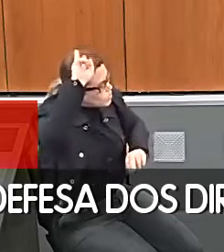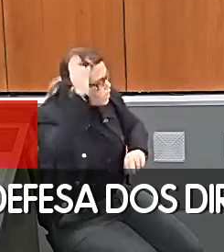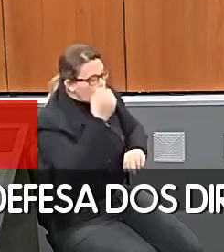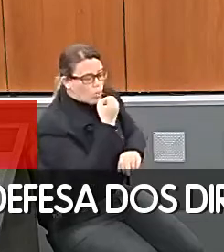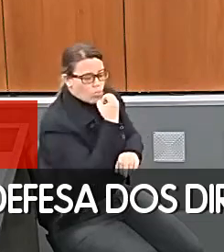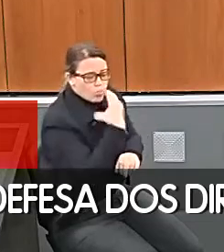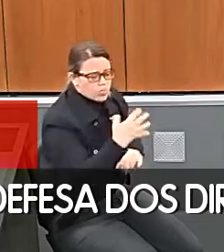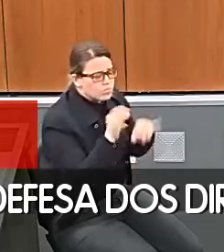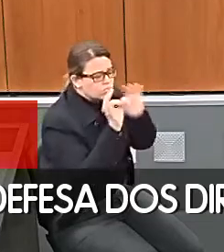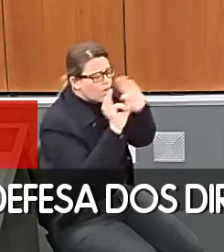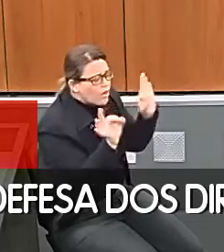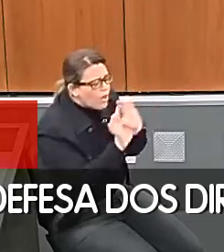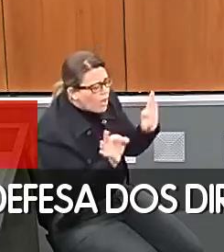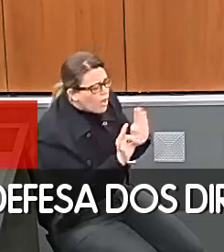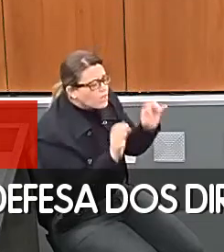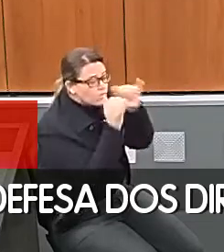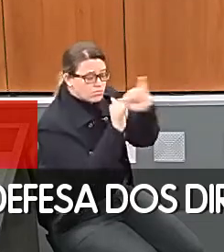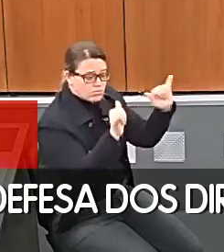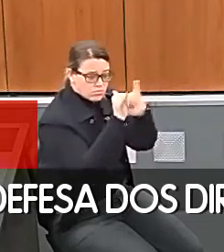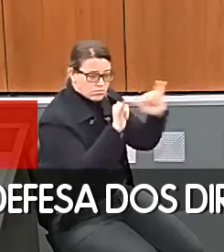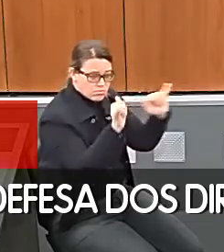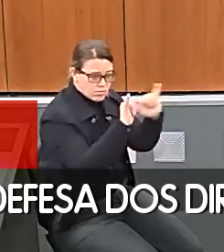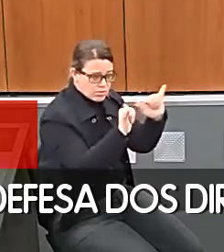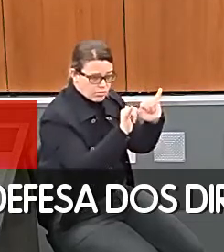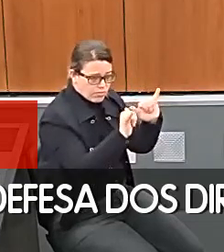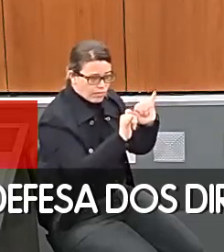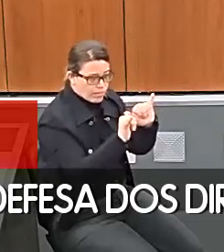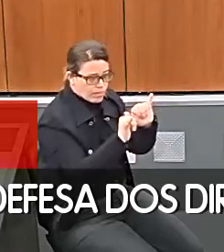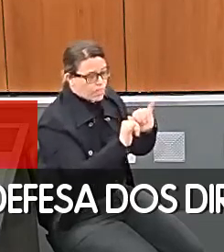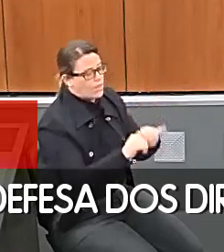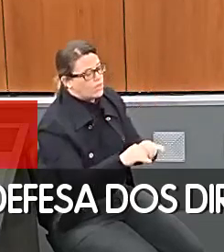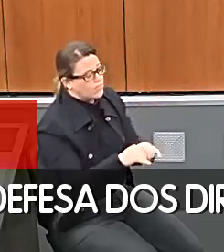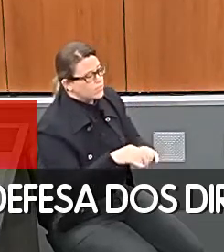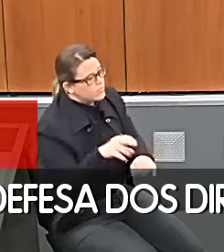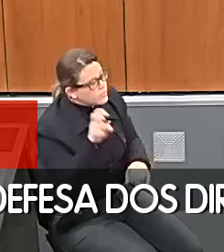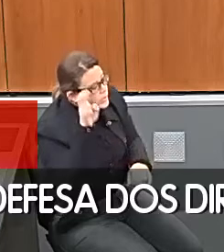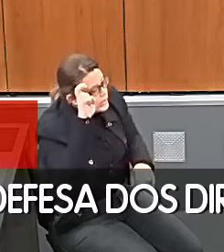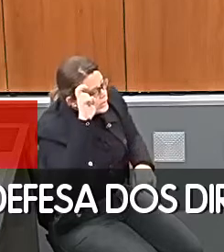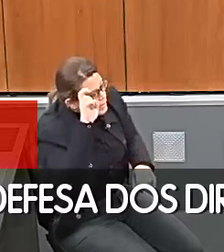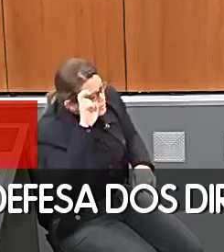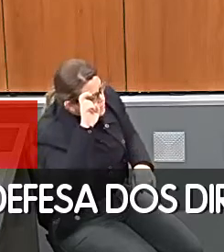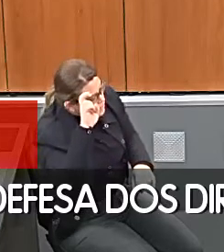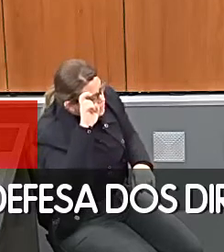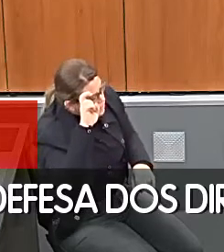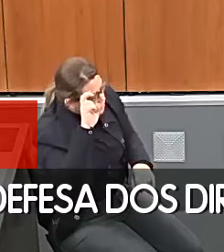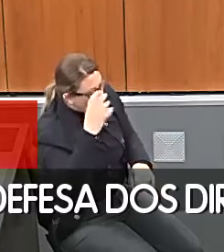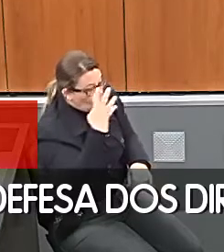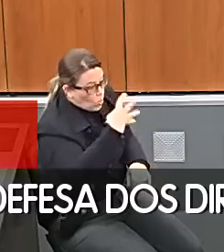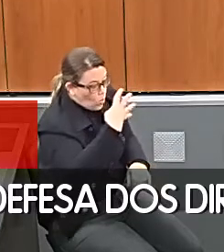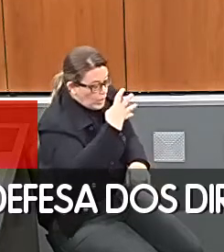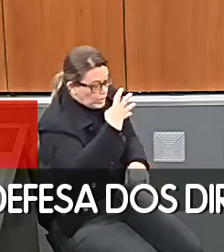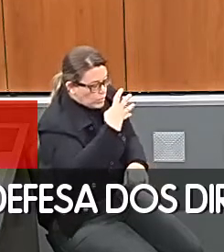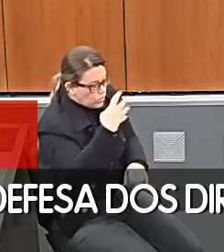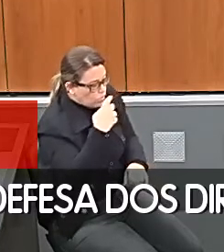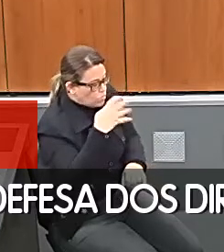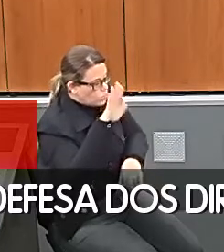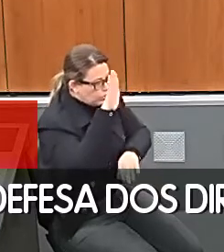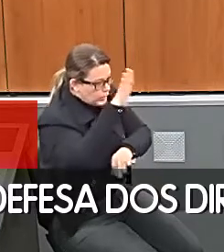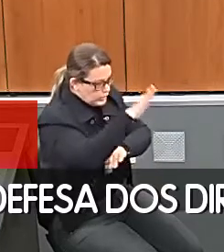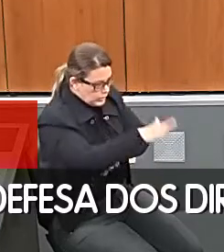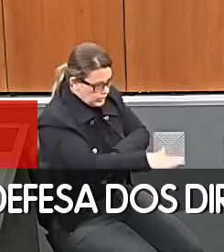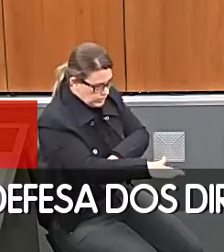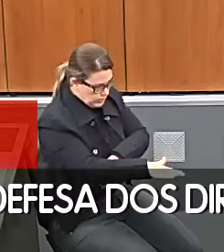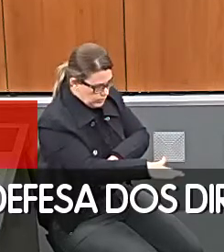para vocês. Quinta-feira, depois de amanhã, às 16h, aqui mesmo, nesse